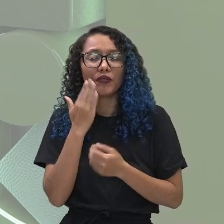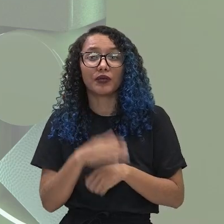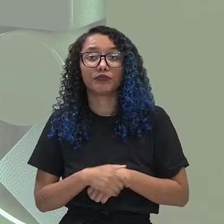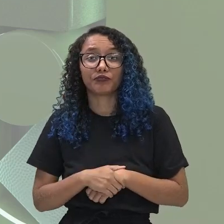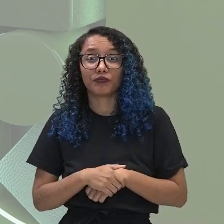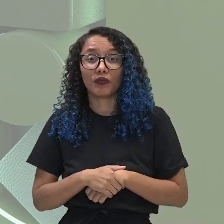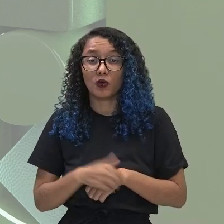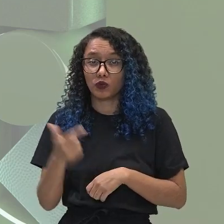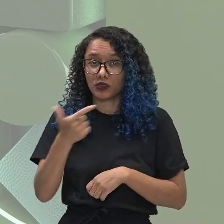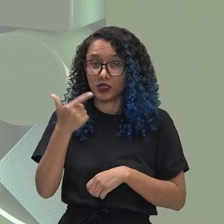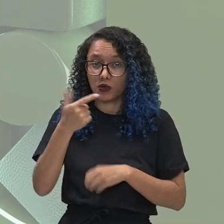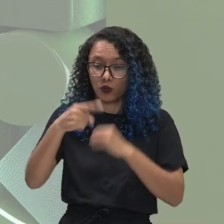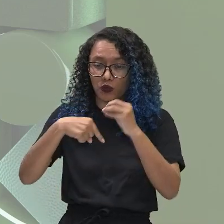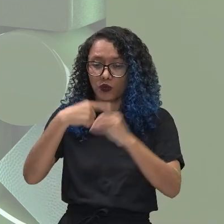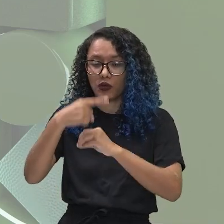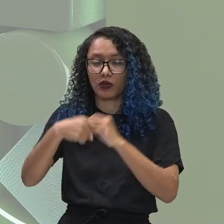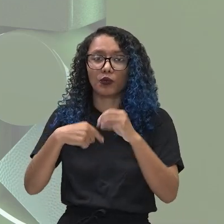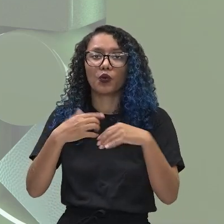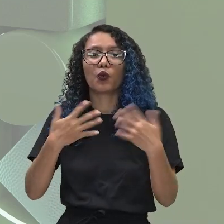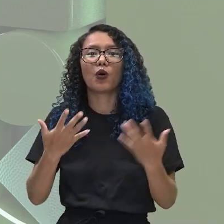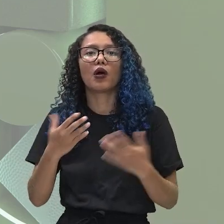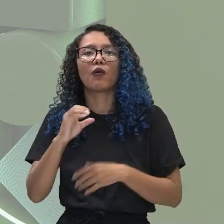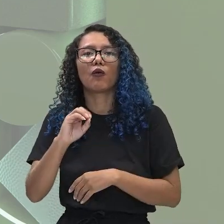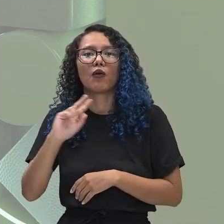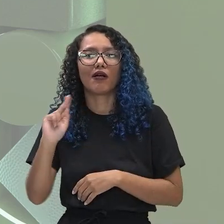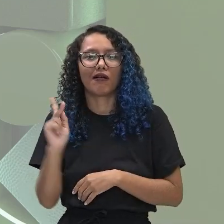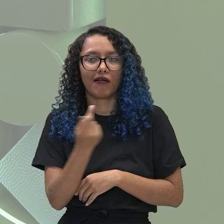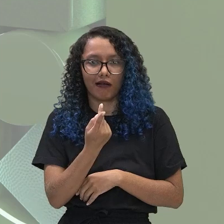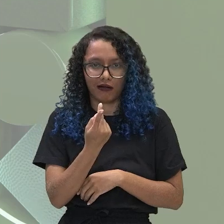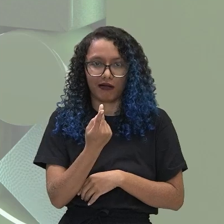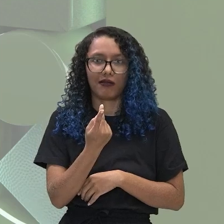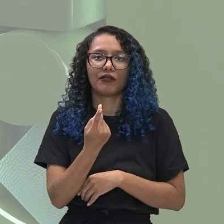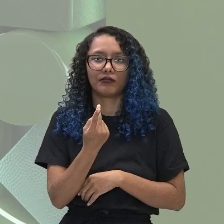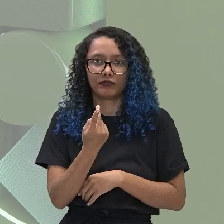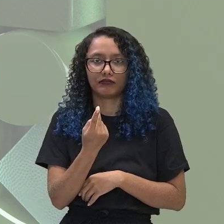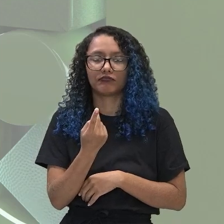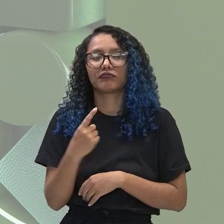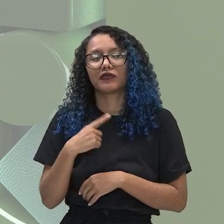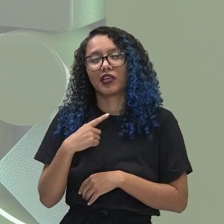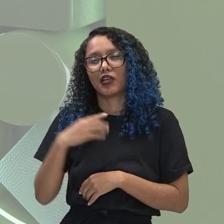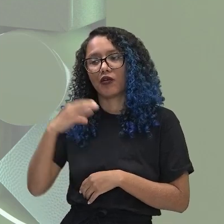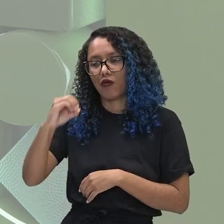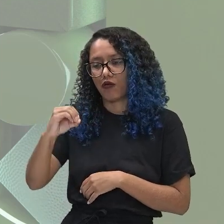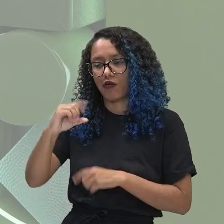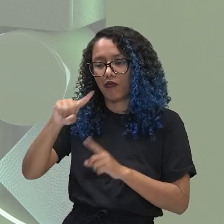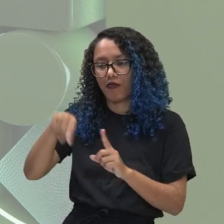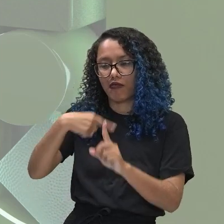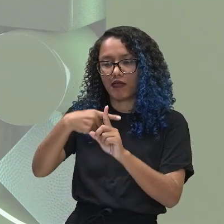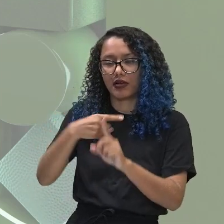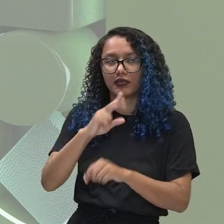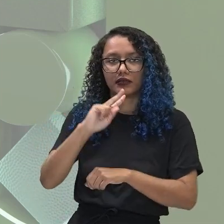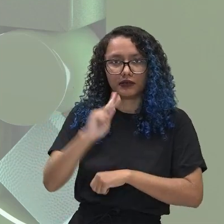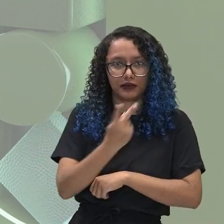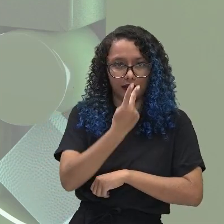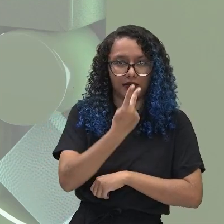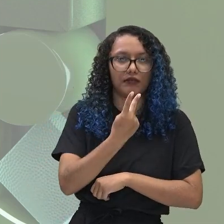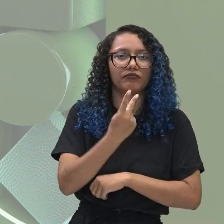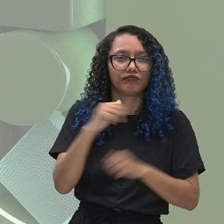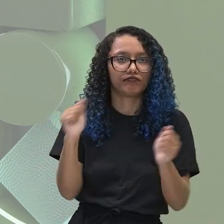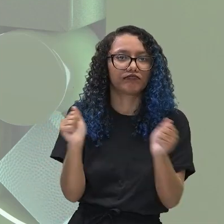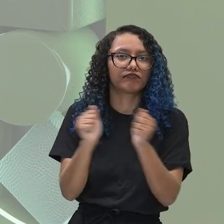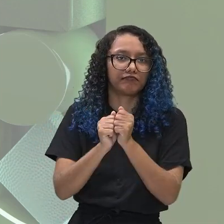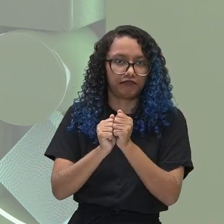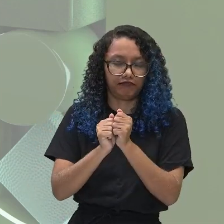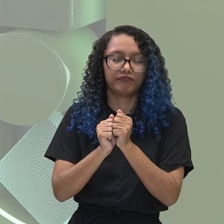a hidroxila. O que é a hidroxila? Oxigênio e hidrogênio,